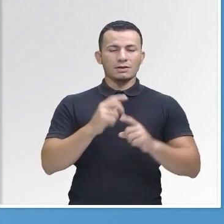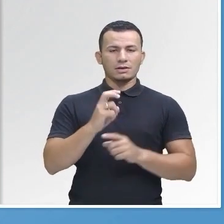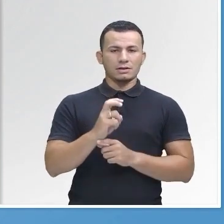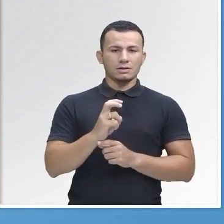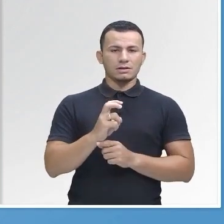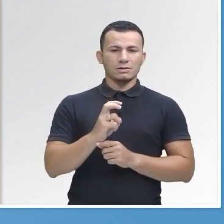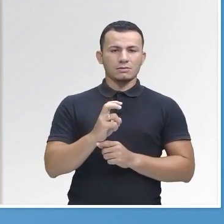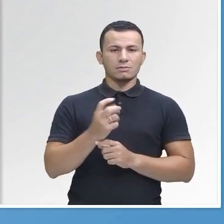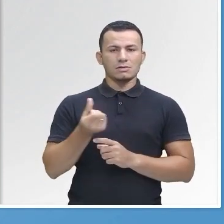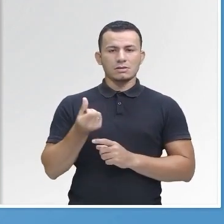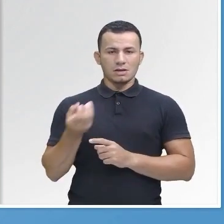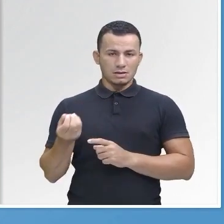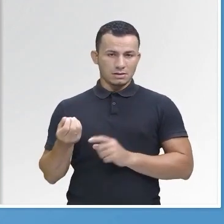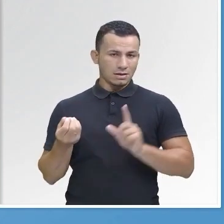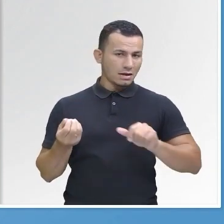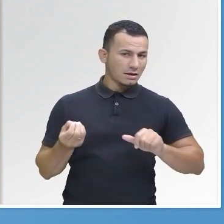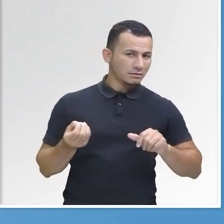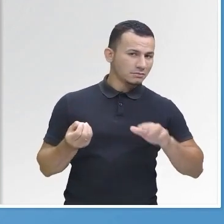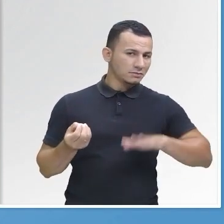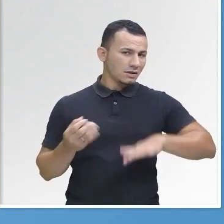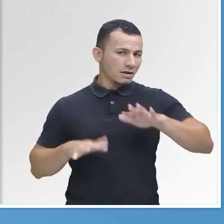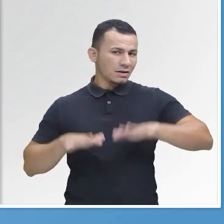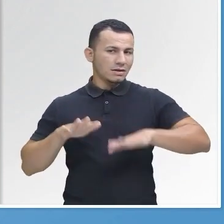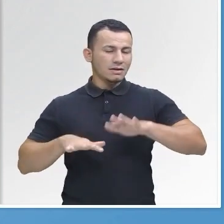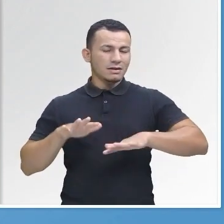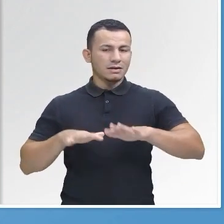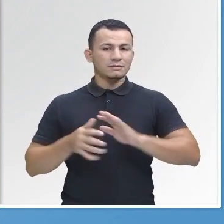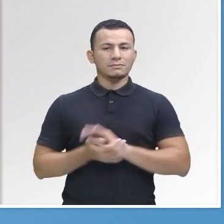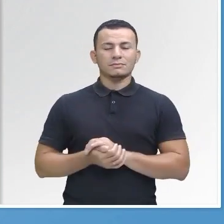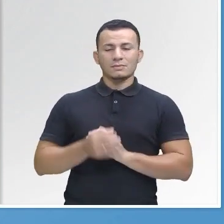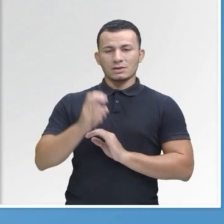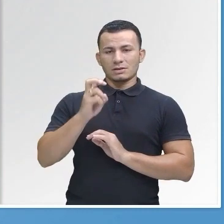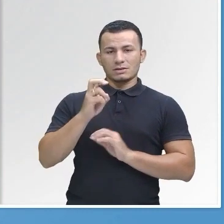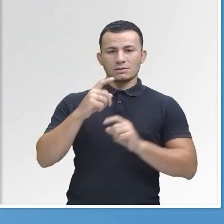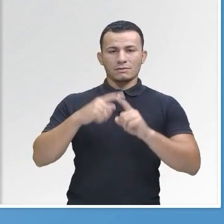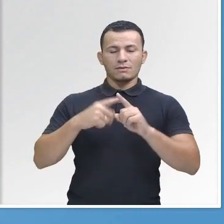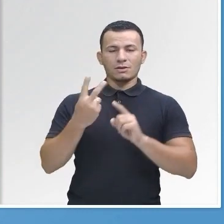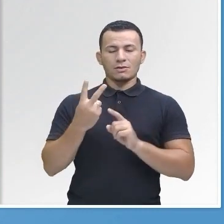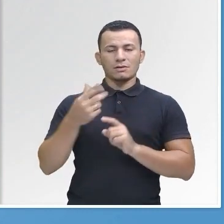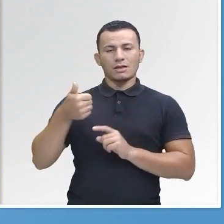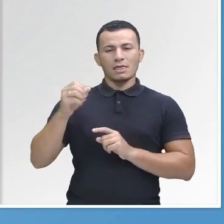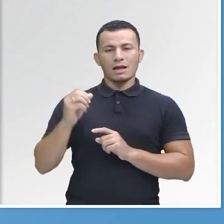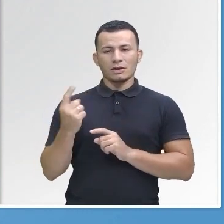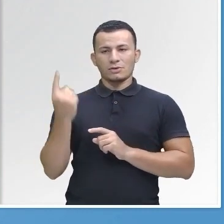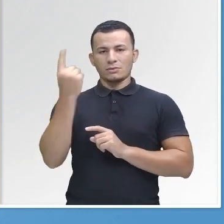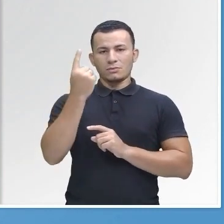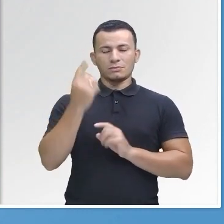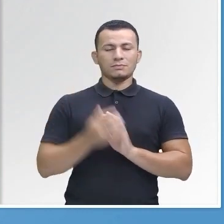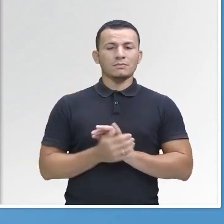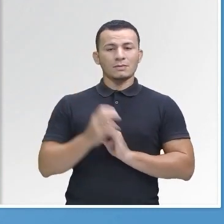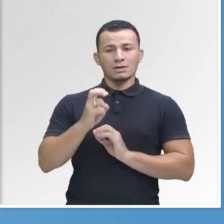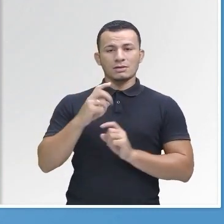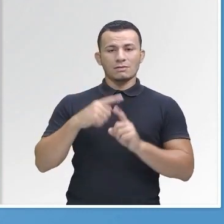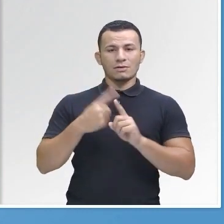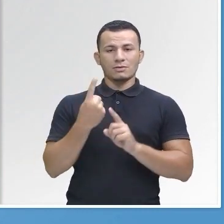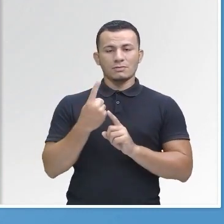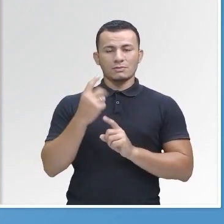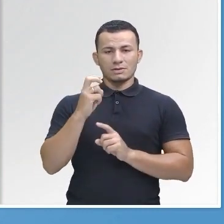Vamos confirmar? Olha aí, ó. 5 vezes 2, 10. Sobe 1. 5 vezes 1, 5. Com mais